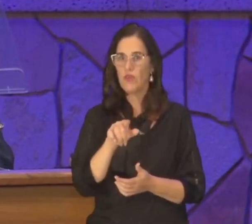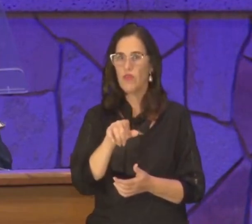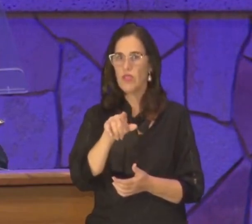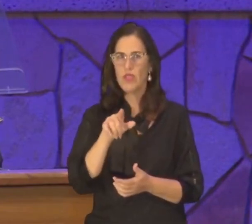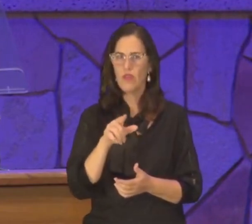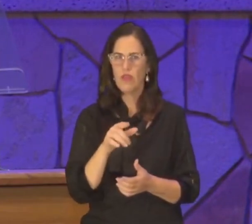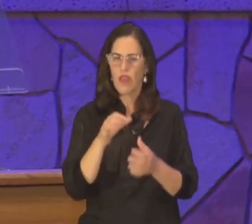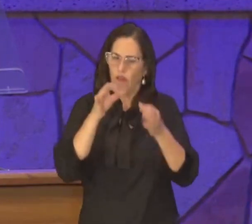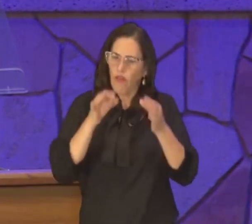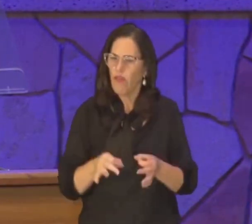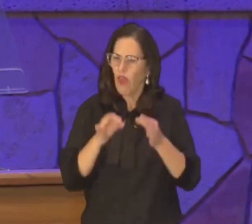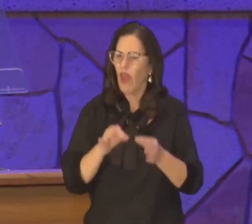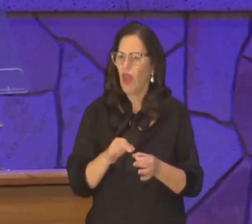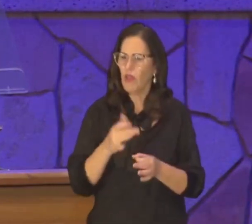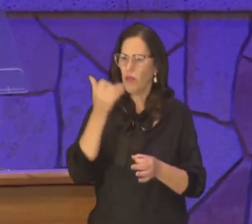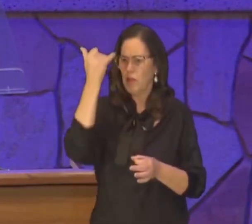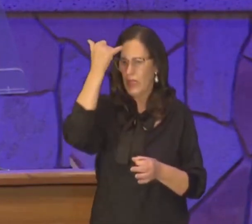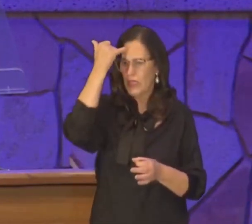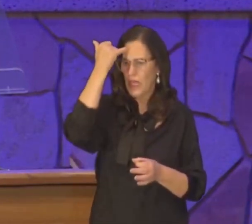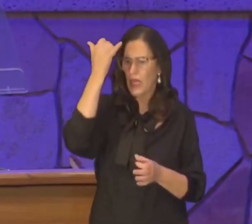íntegro.